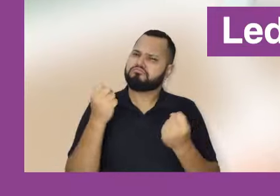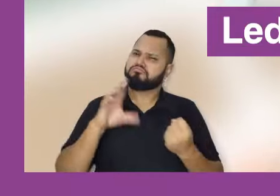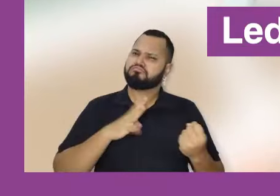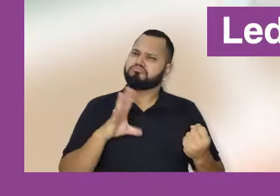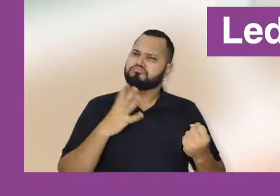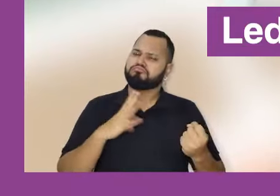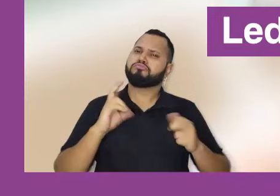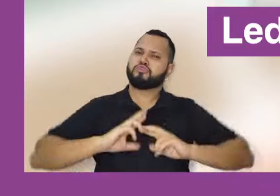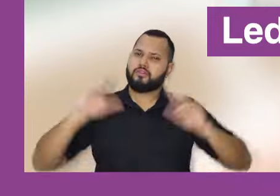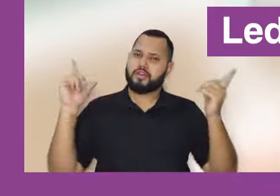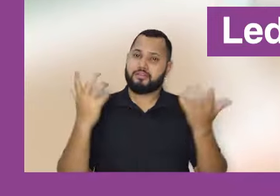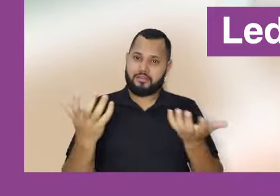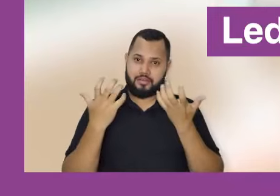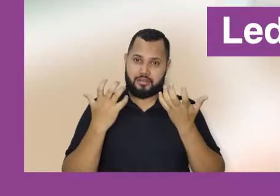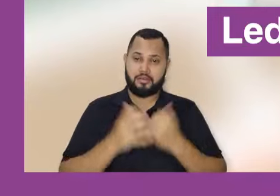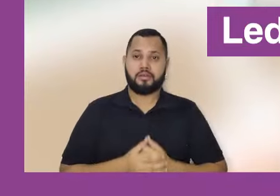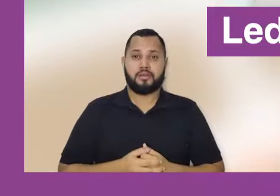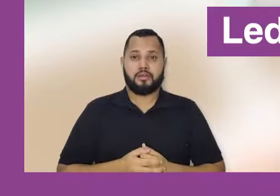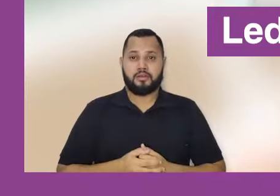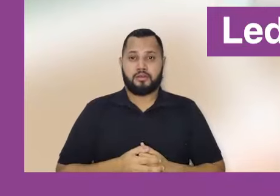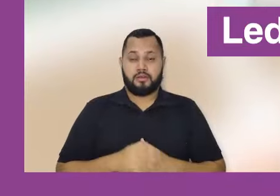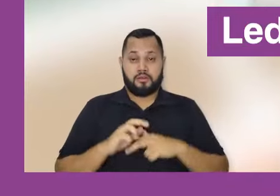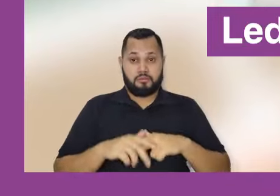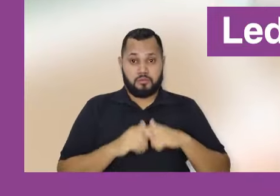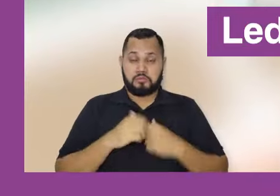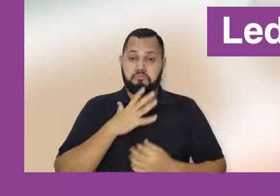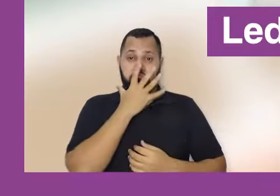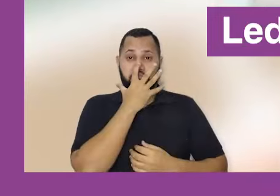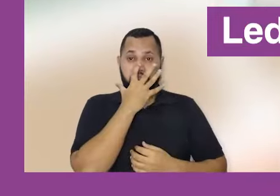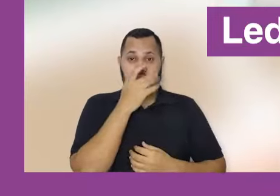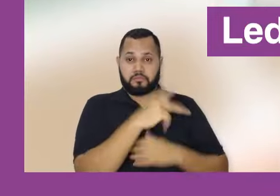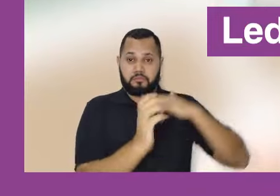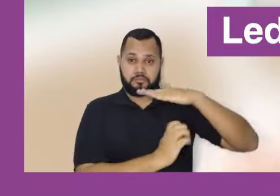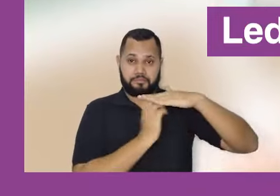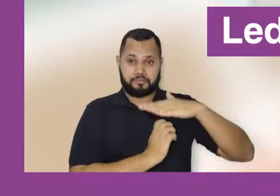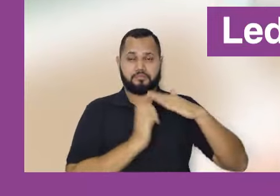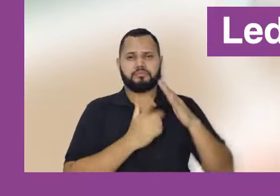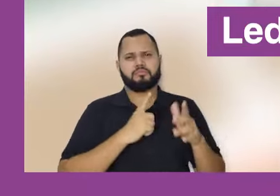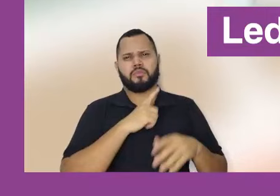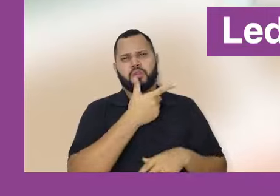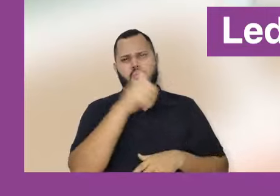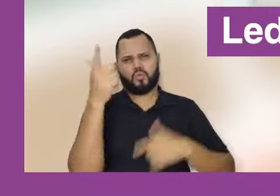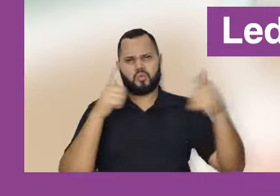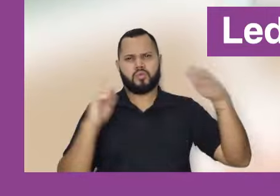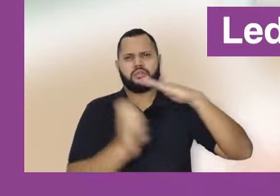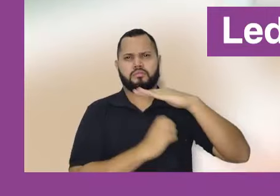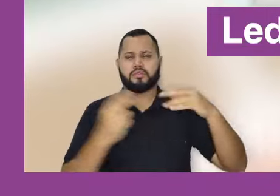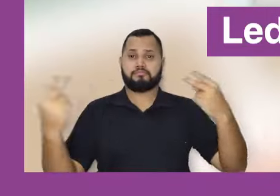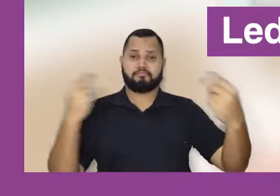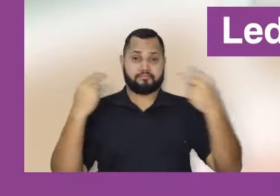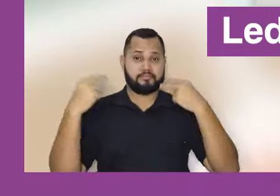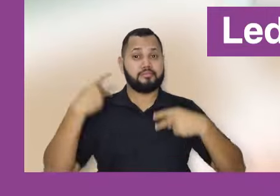atreve que ousa fazer diferente e uma coisa que eu sempre admiro na companhia certamente outras companhias que estejam